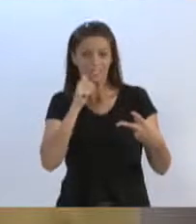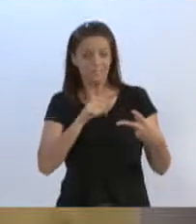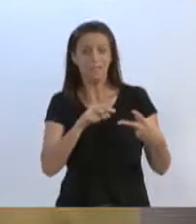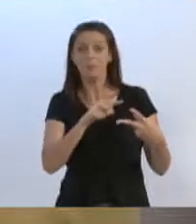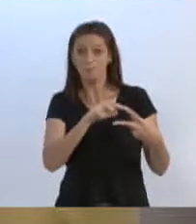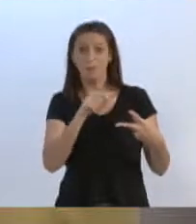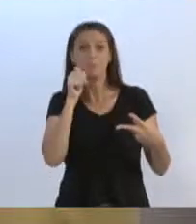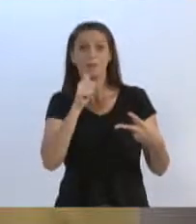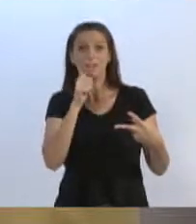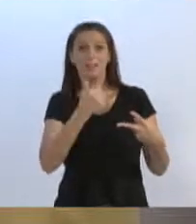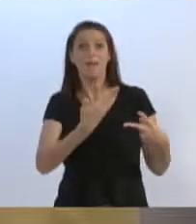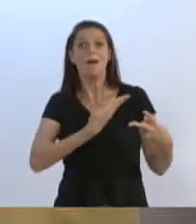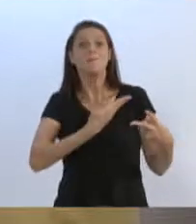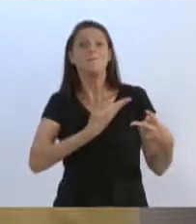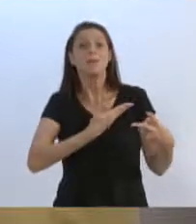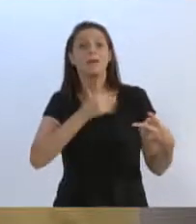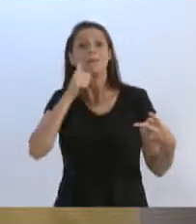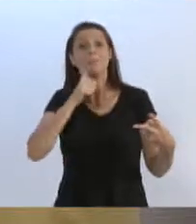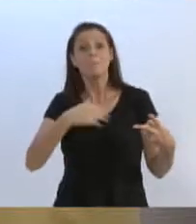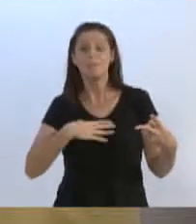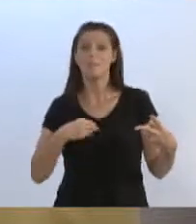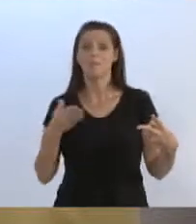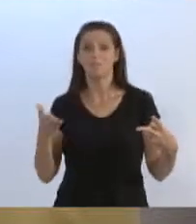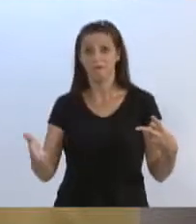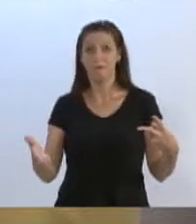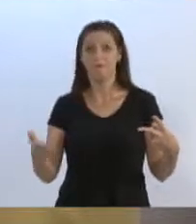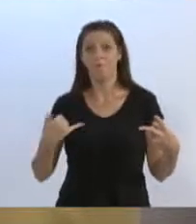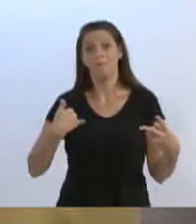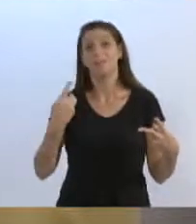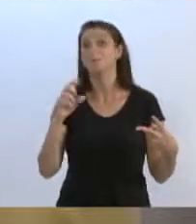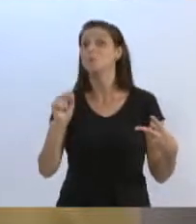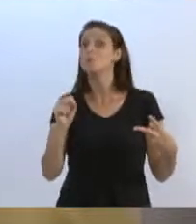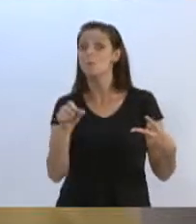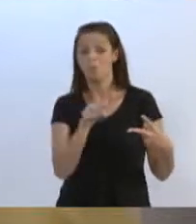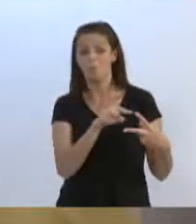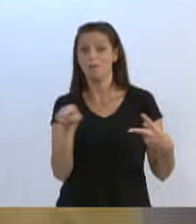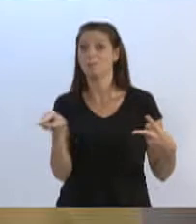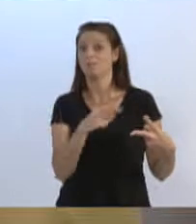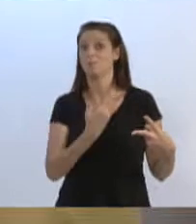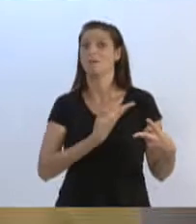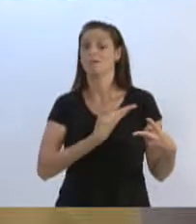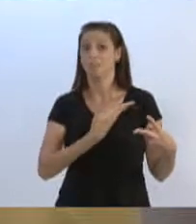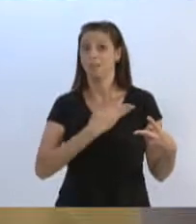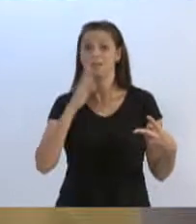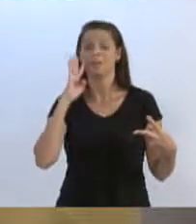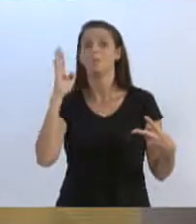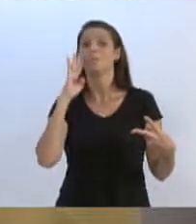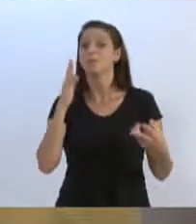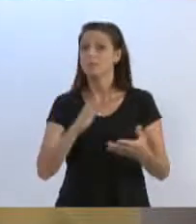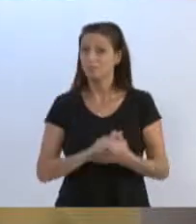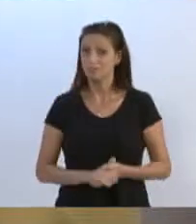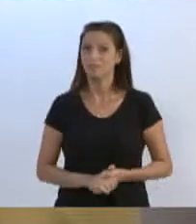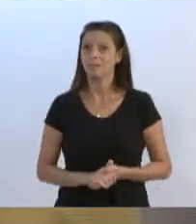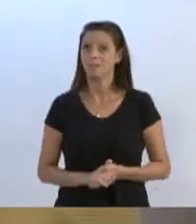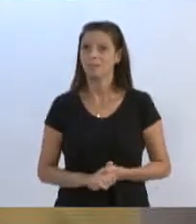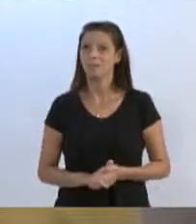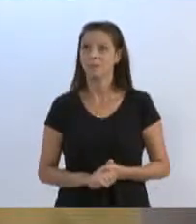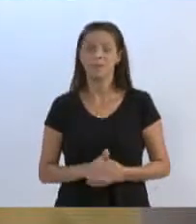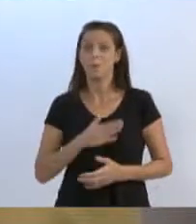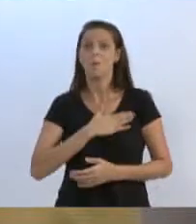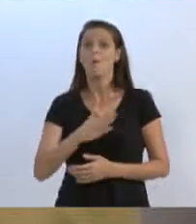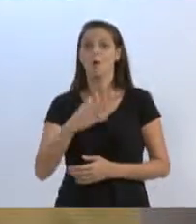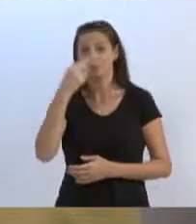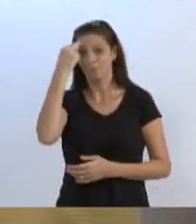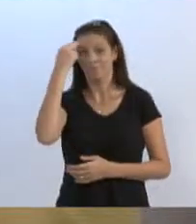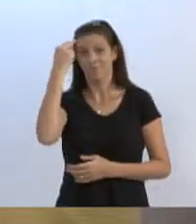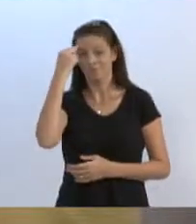é amiga da minha filha tem uma filha de 18 anos é amiga da minha filha e imagine é não é bom nem pensar mas se